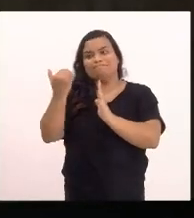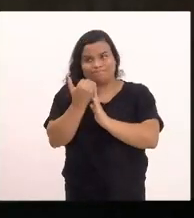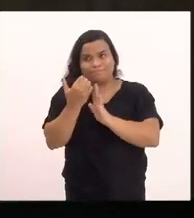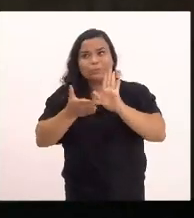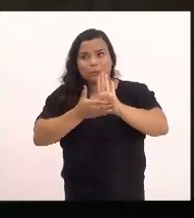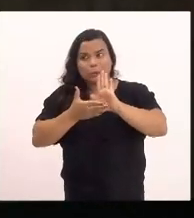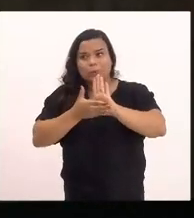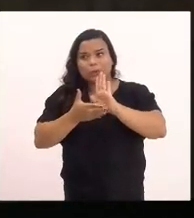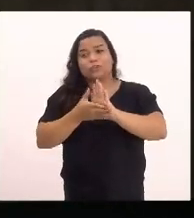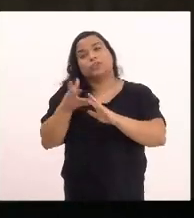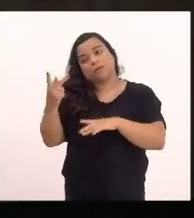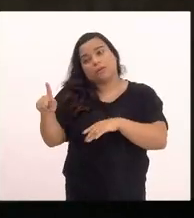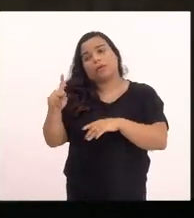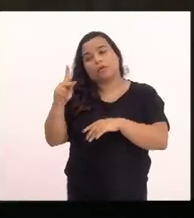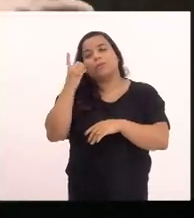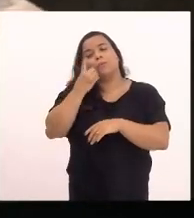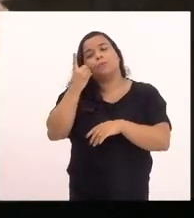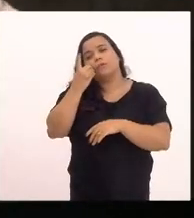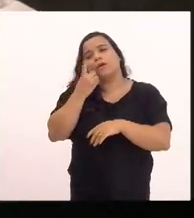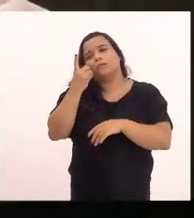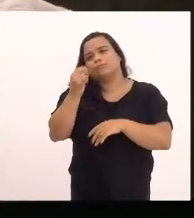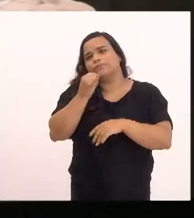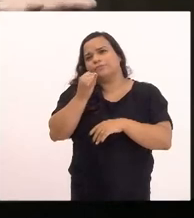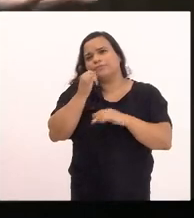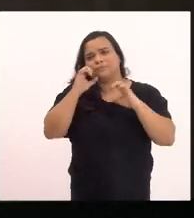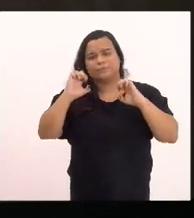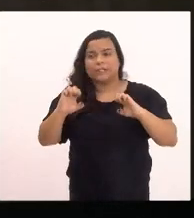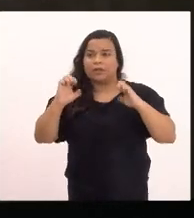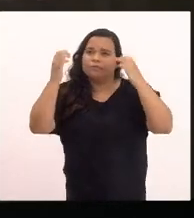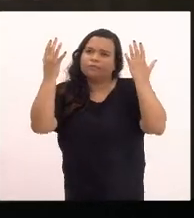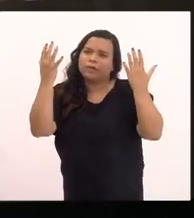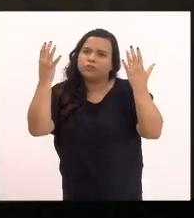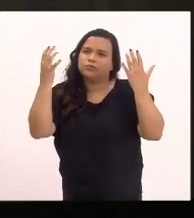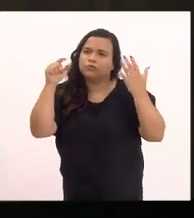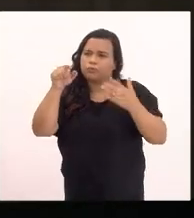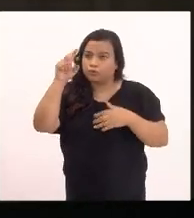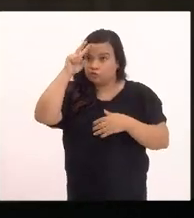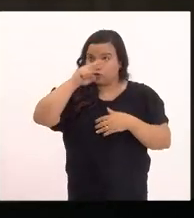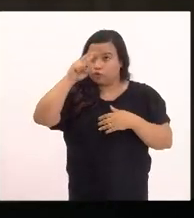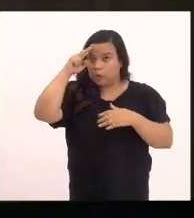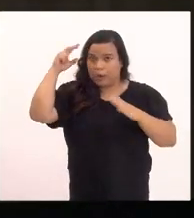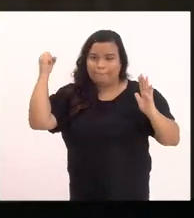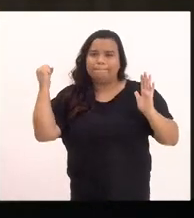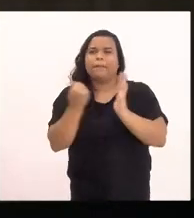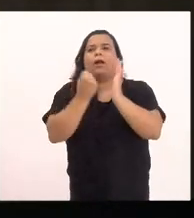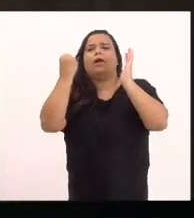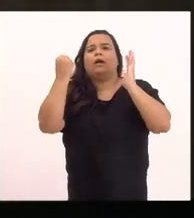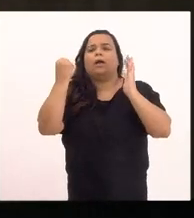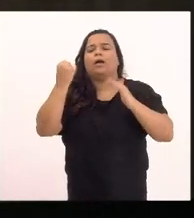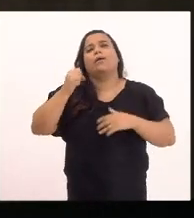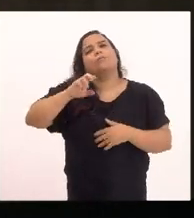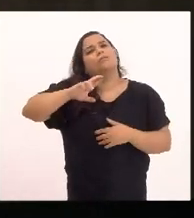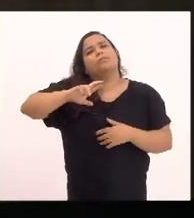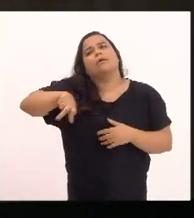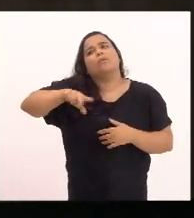proposta do próprio deputado. Um evento histórico, ele não é histórico porque vai